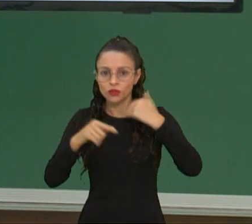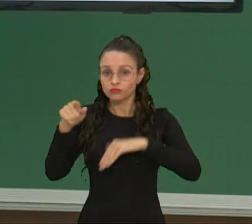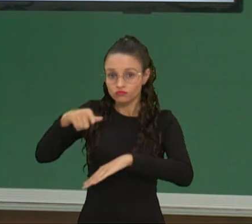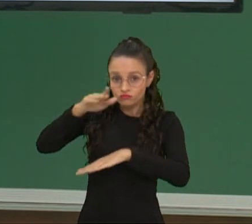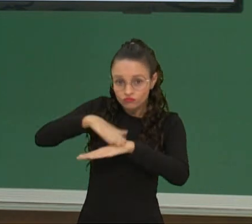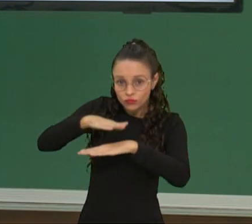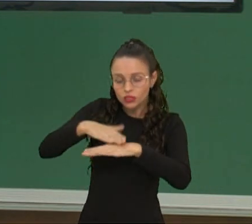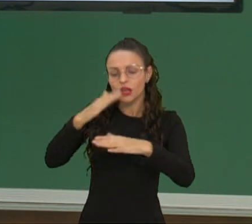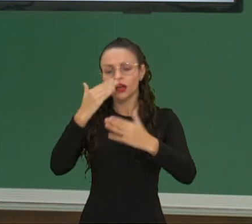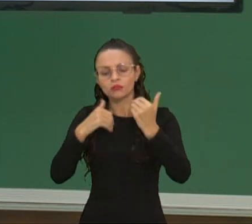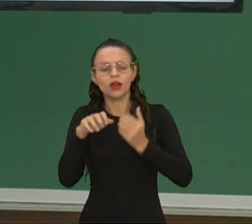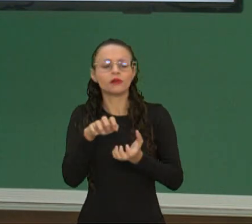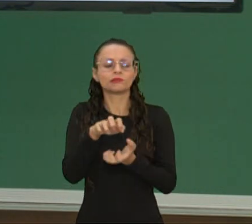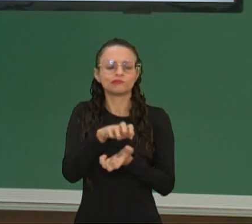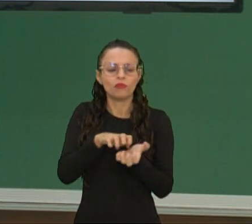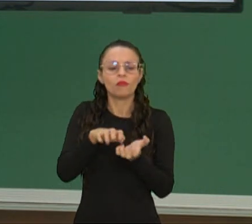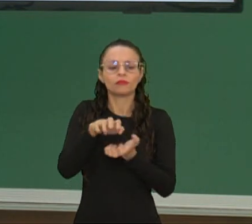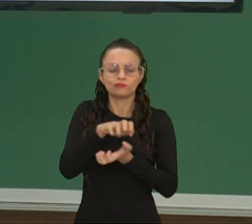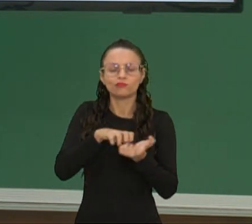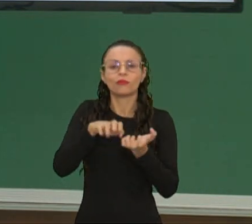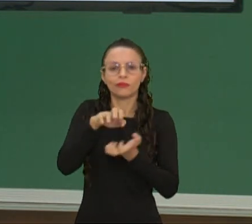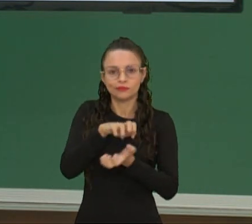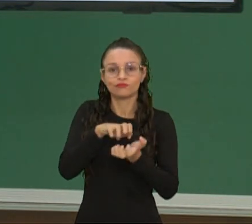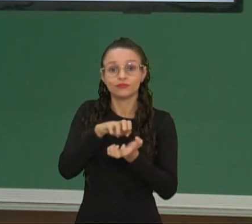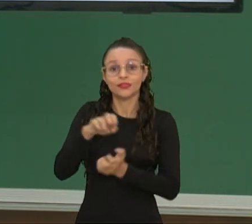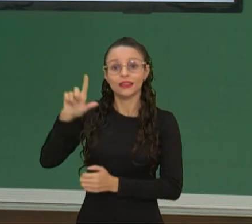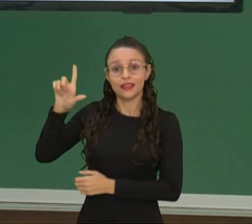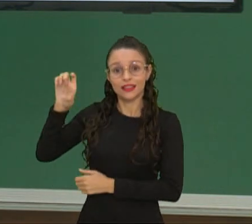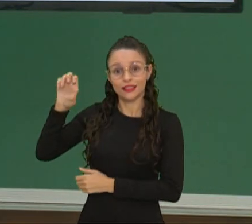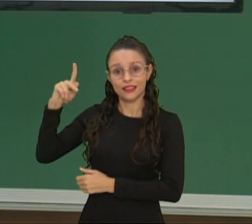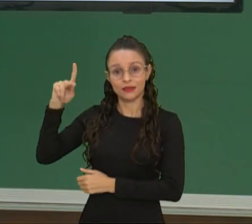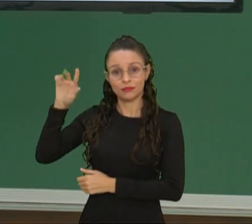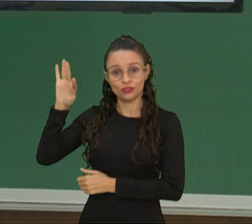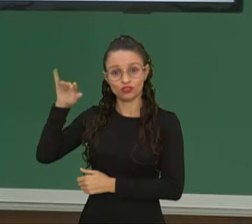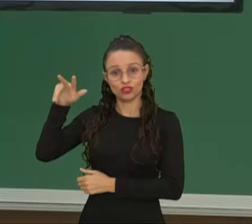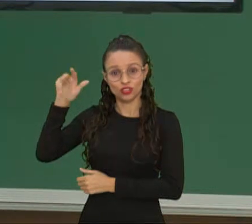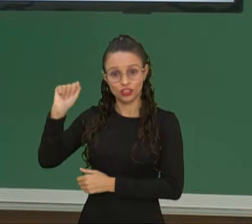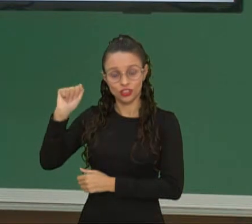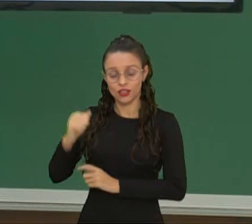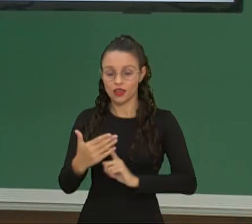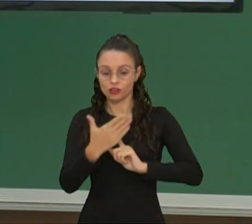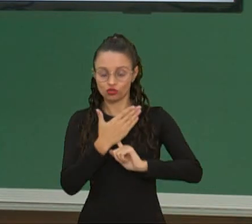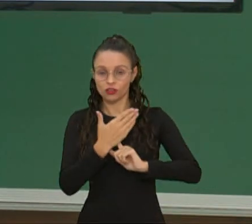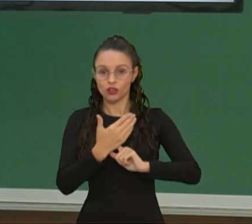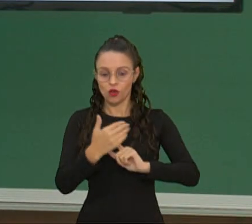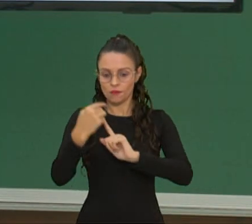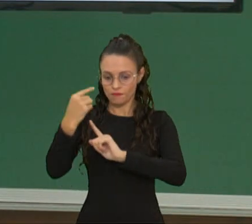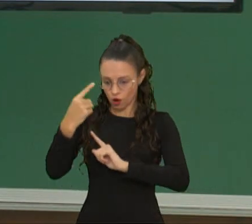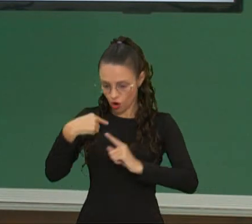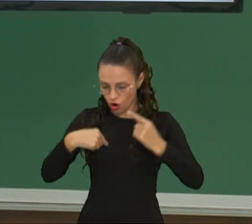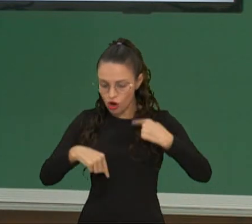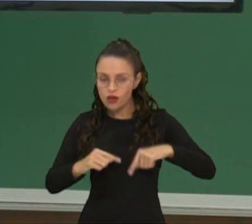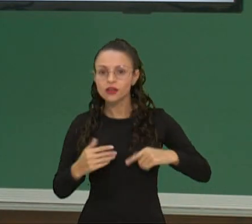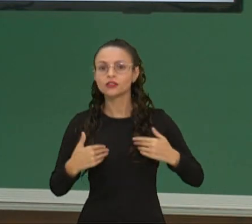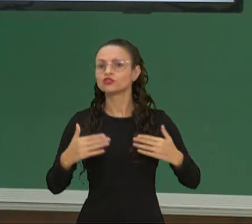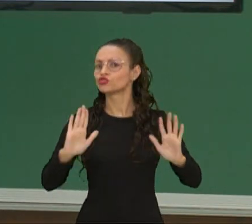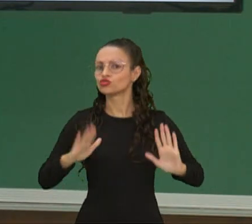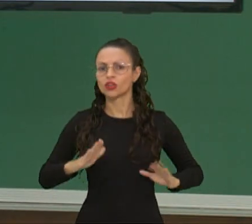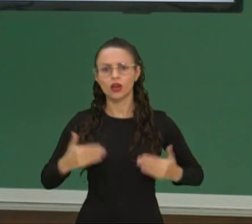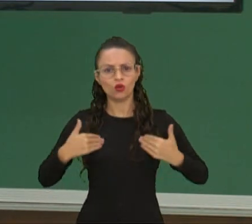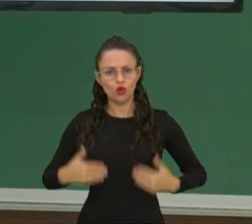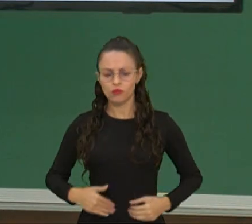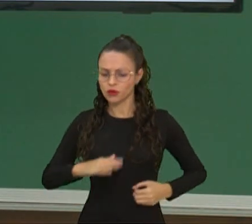à medida que você vai mastigando a leptina vai ajudando a sinalizar para o seu corpo que você já está